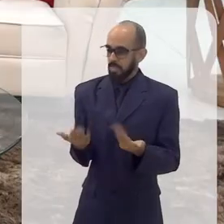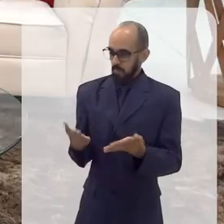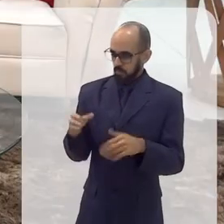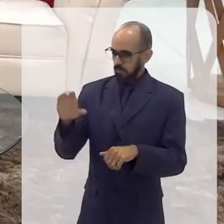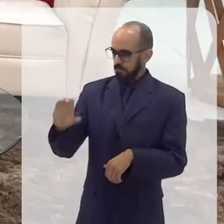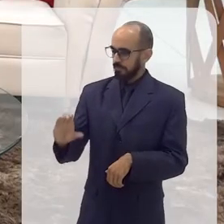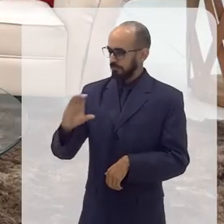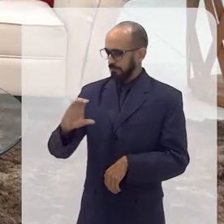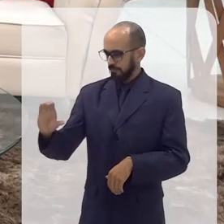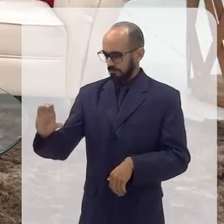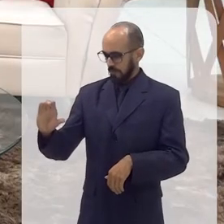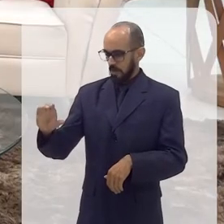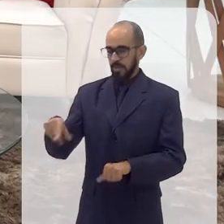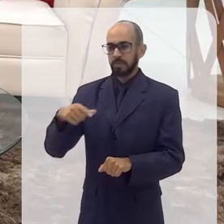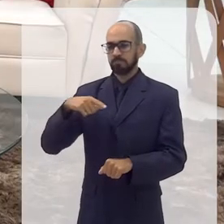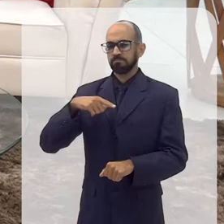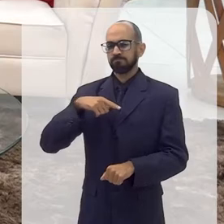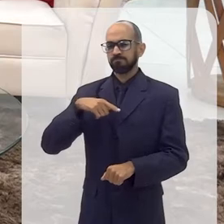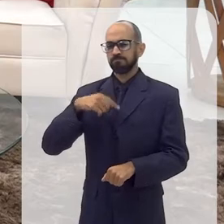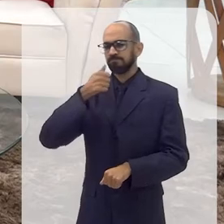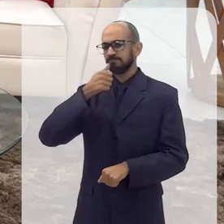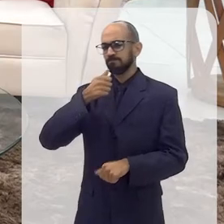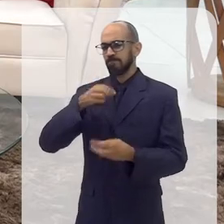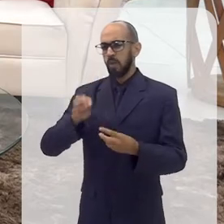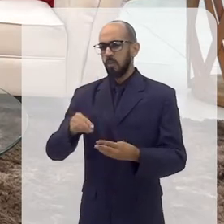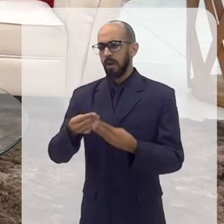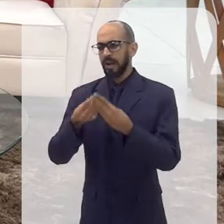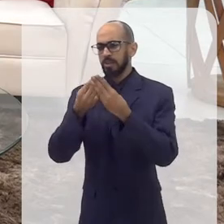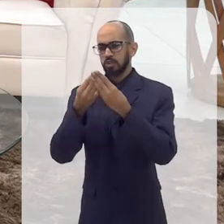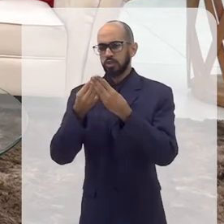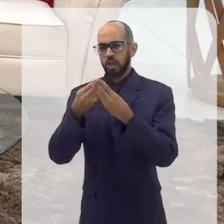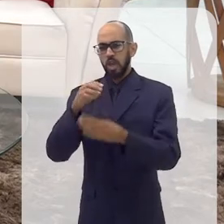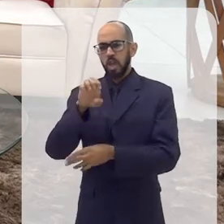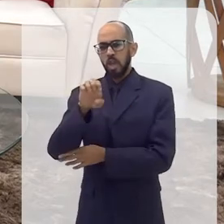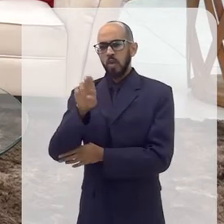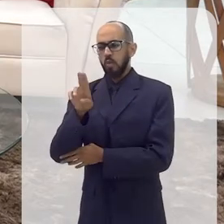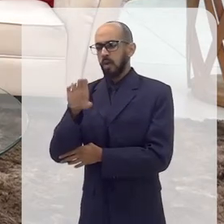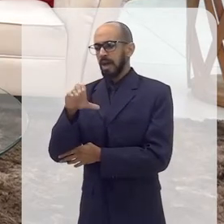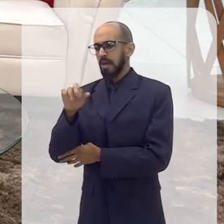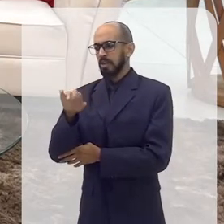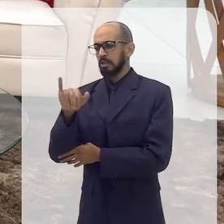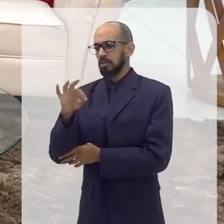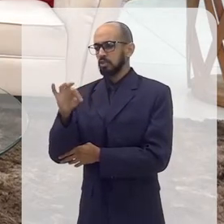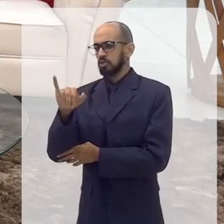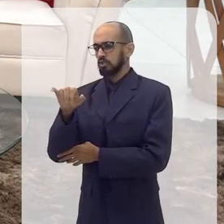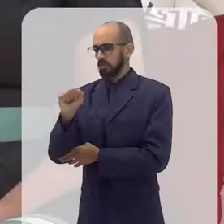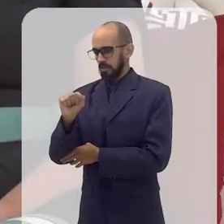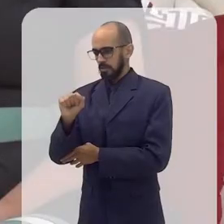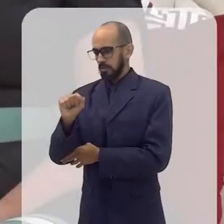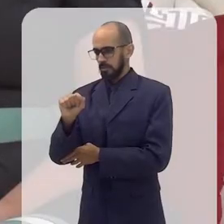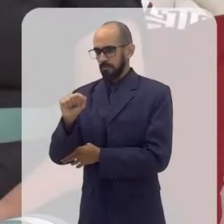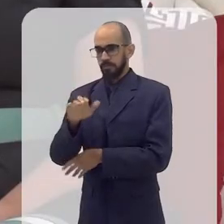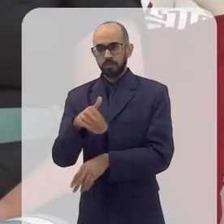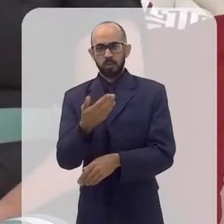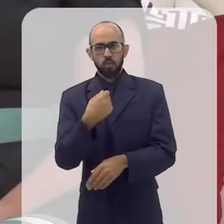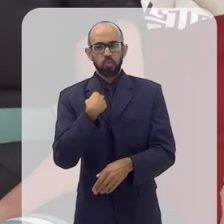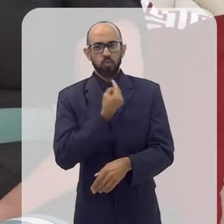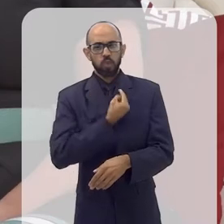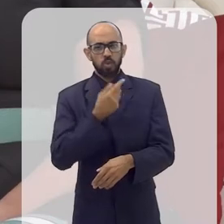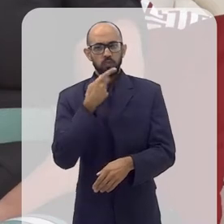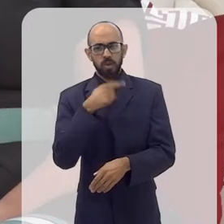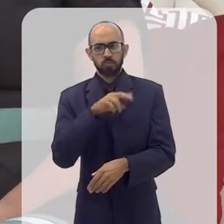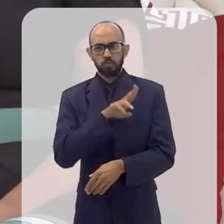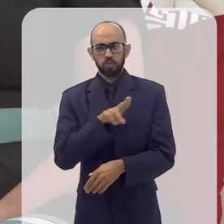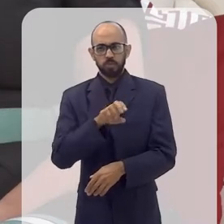Na Igreja Católica seria a Eucaristia. Como se chamaria aqui? Nós chamamos de